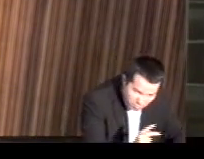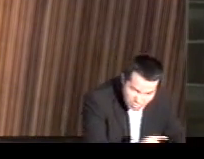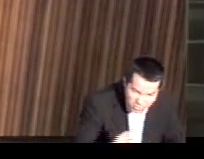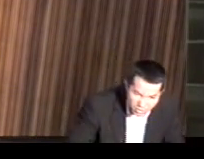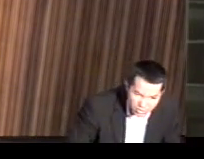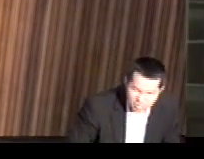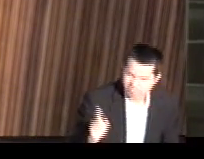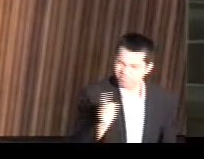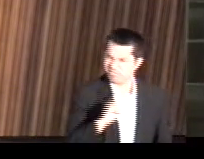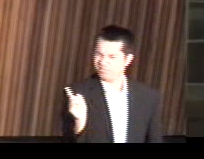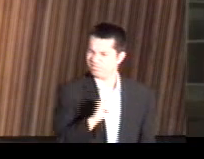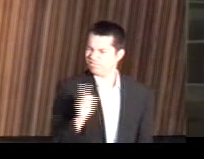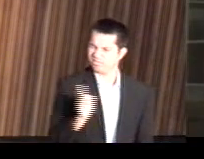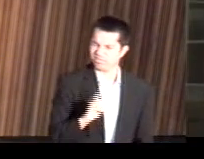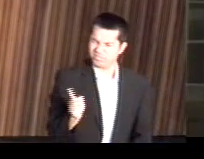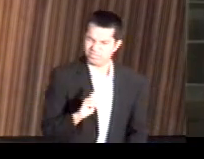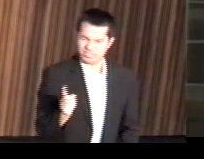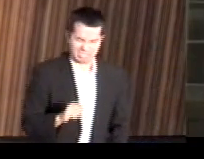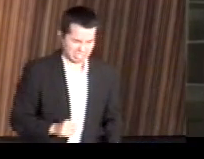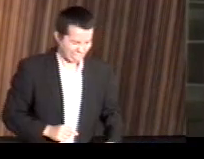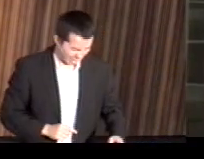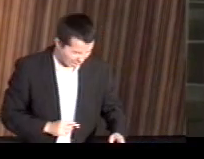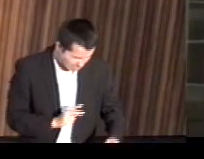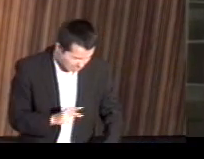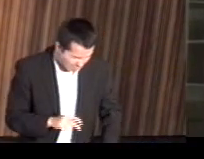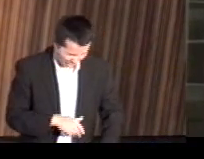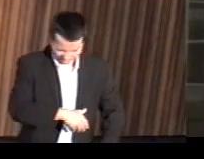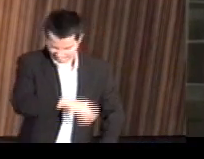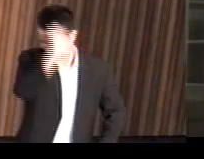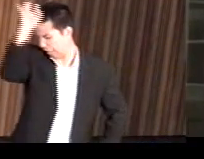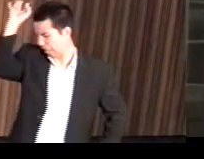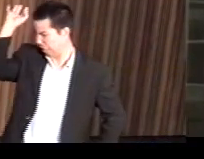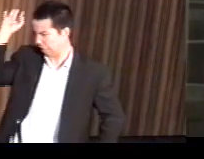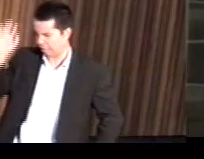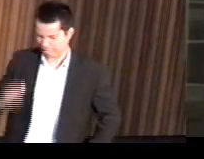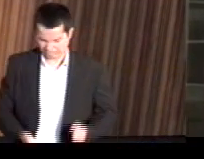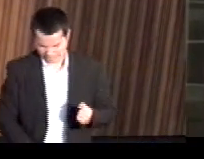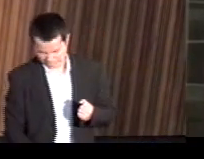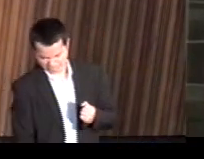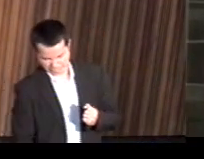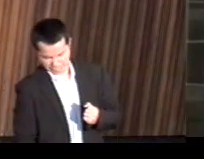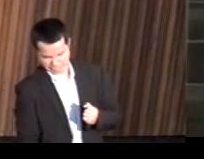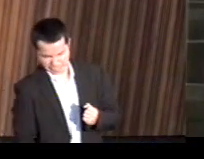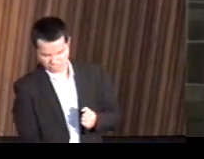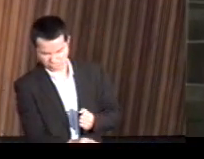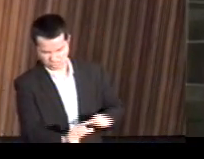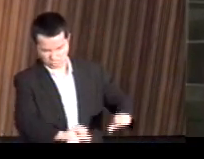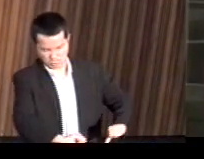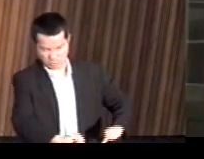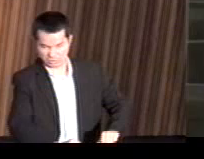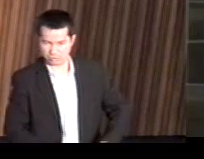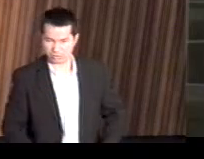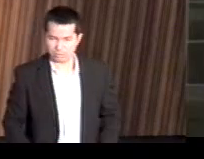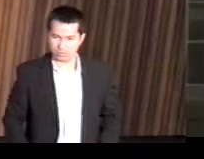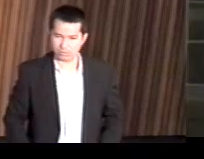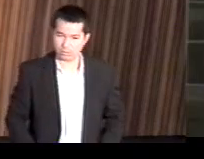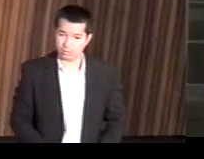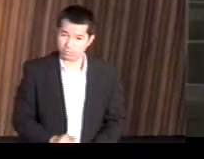das pessoas. E isso vale para com toda a sociedade, mas vale para com Deus.